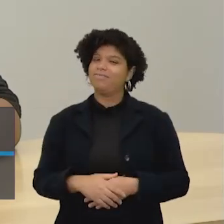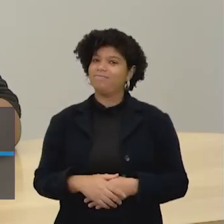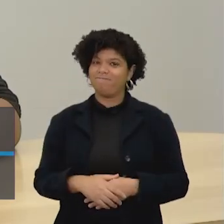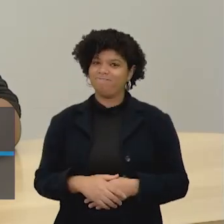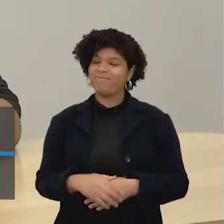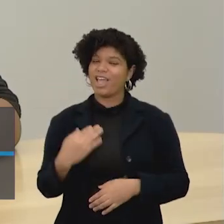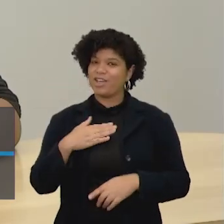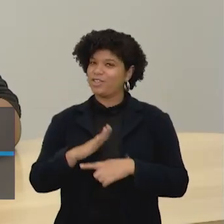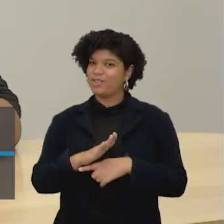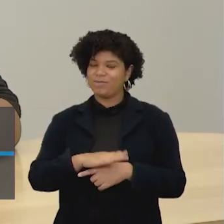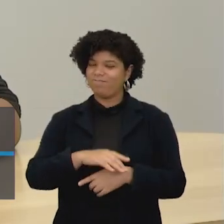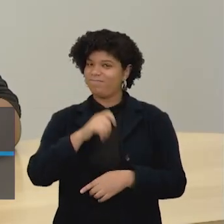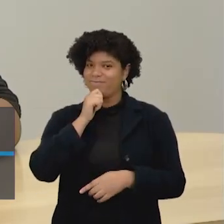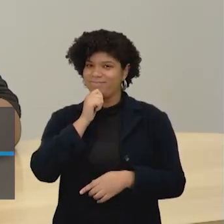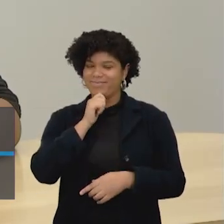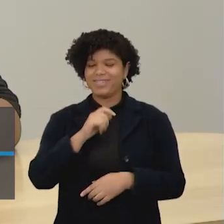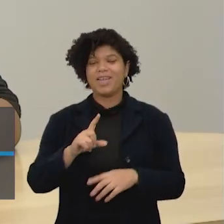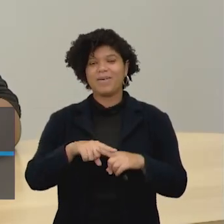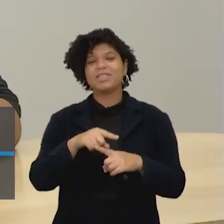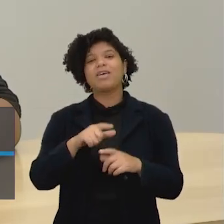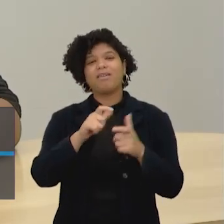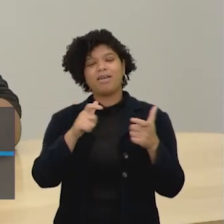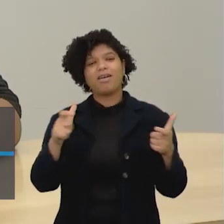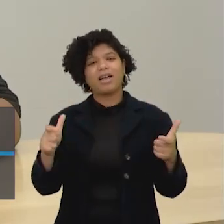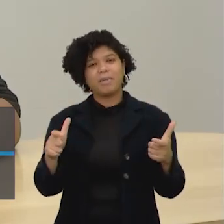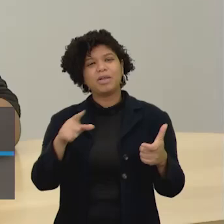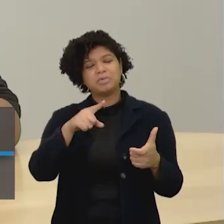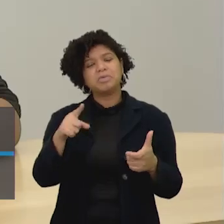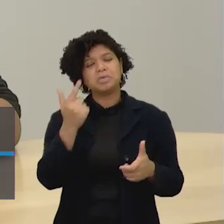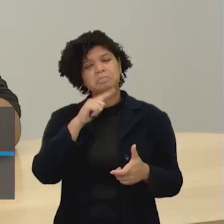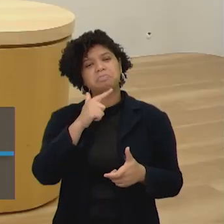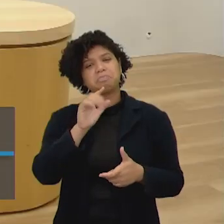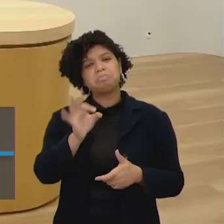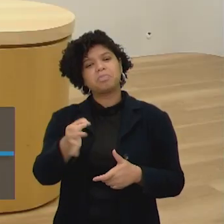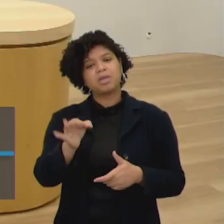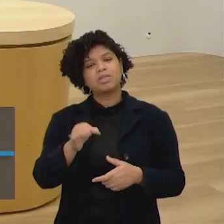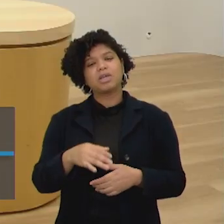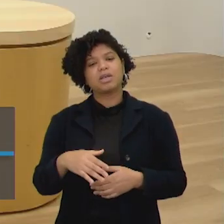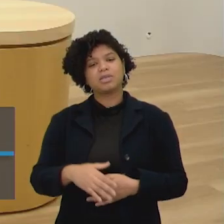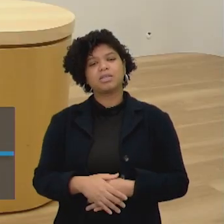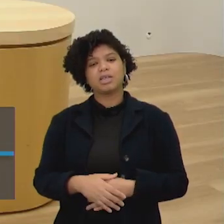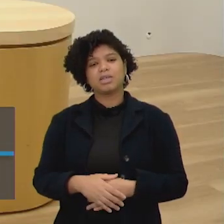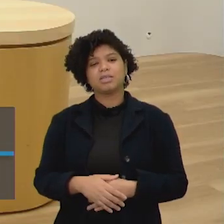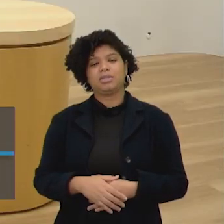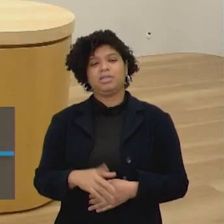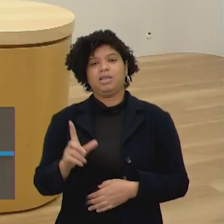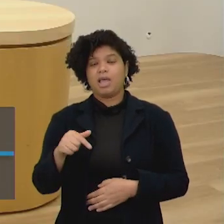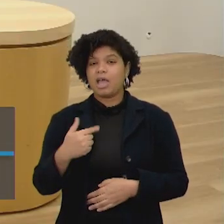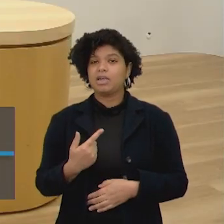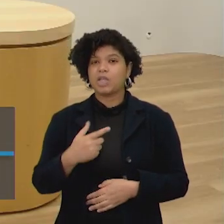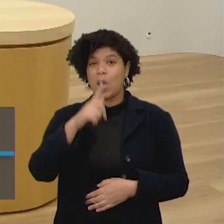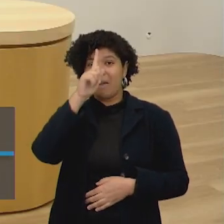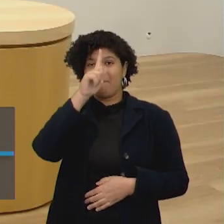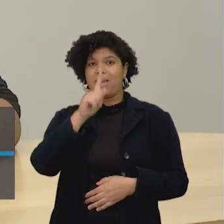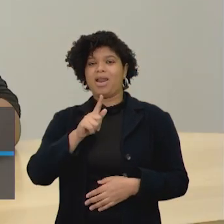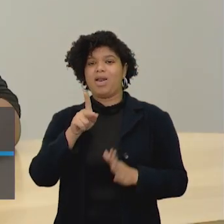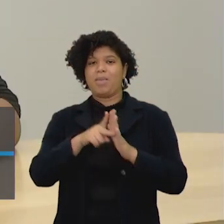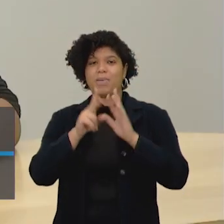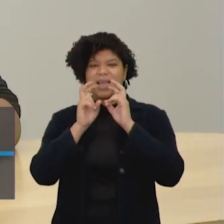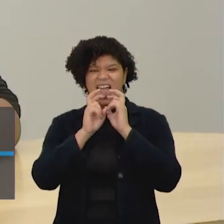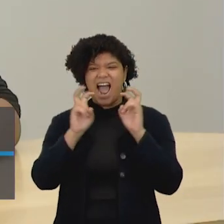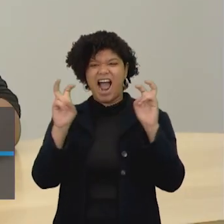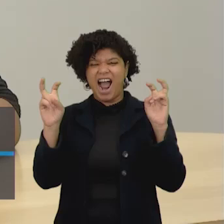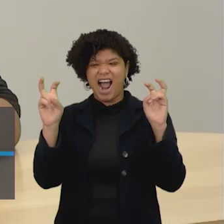muito vocês, tá? Mas eu acho que vocês conseguiram chegar bem perto, né, Pro? Esse amarelo aqui. O berro ardido, eu acho que ficou bem legal. Mas é